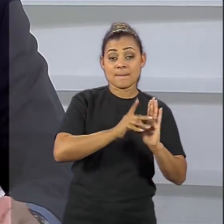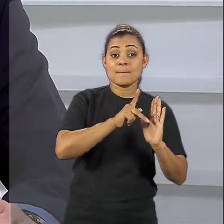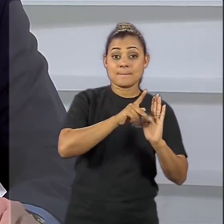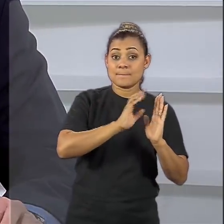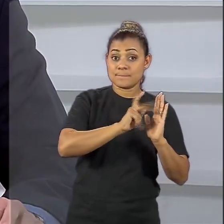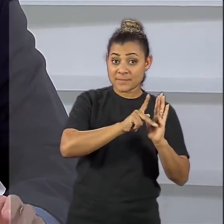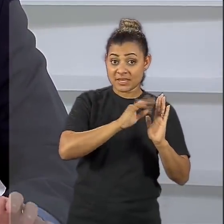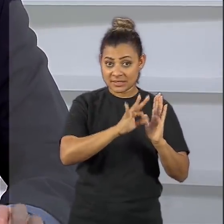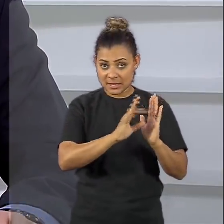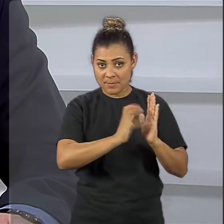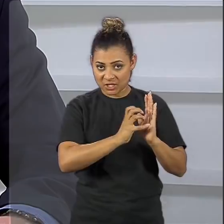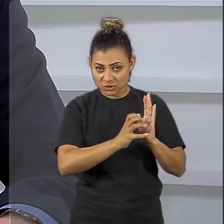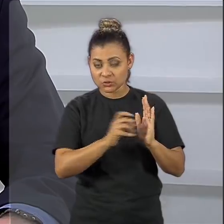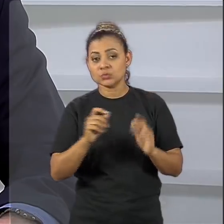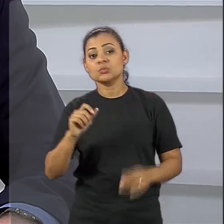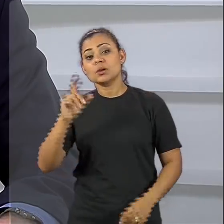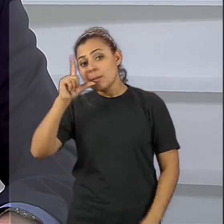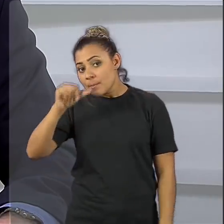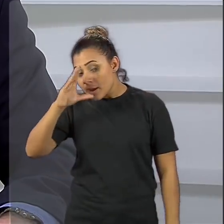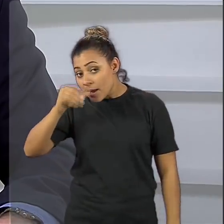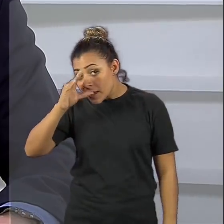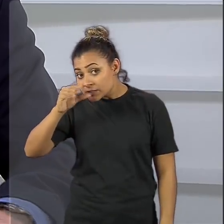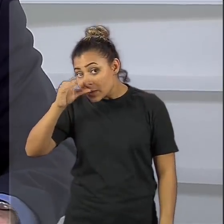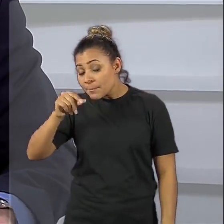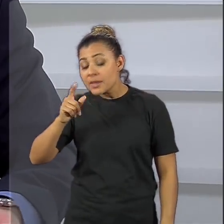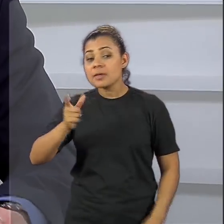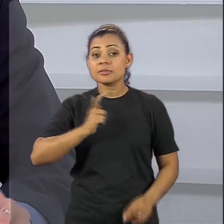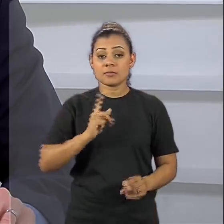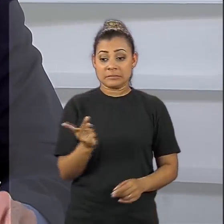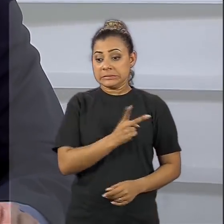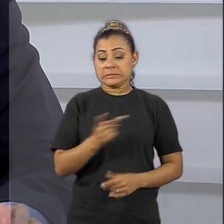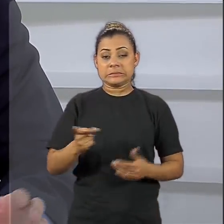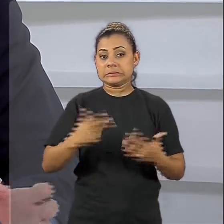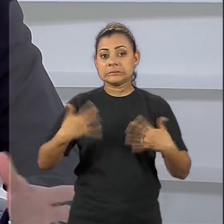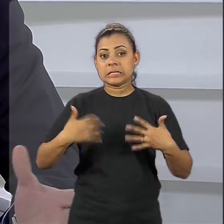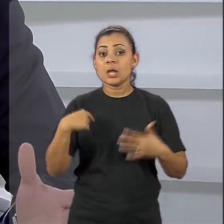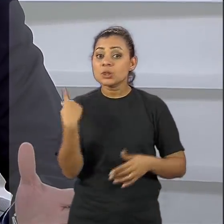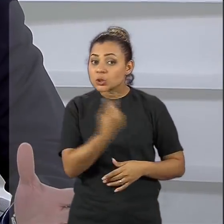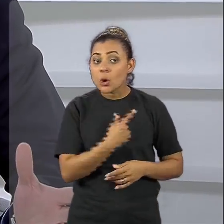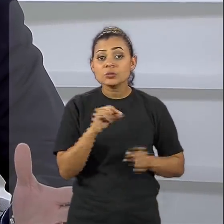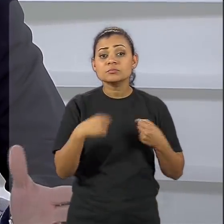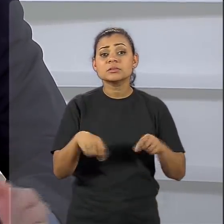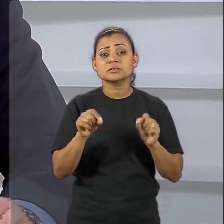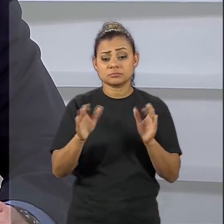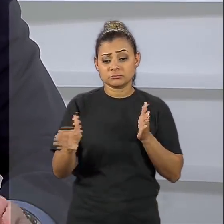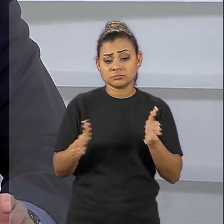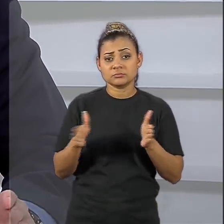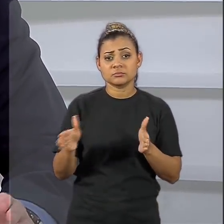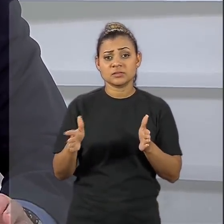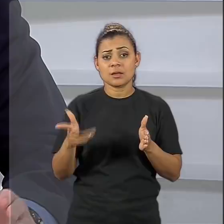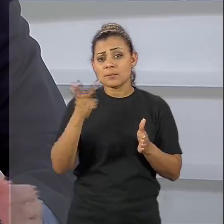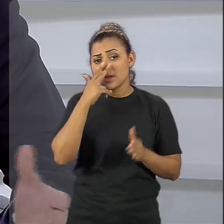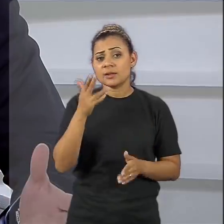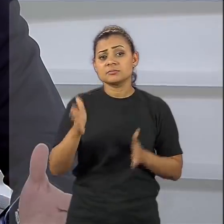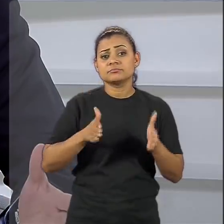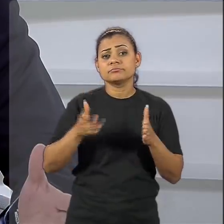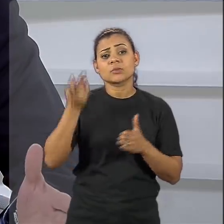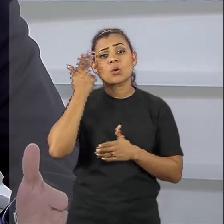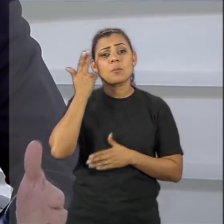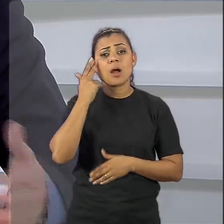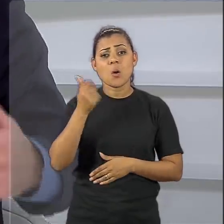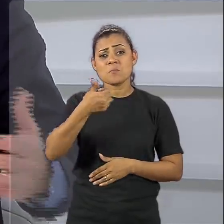no segundo turno, talvez o provável seria nós não estarmos vivendo tempos comuns. Né? E eu digo isso por quê? Porque